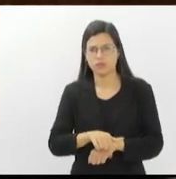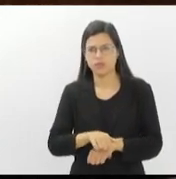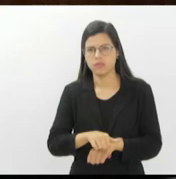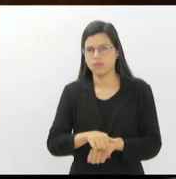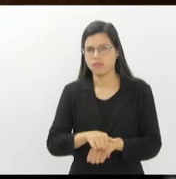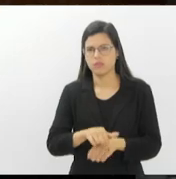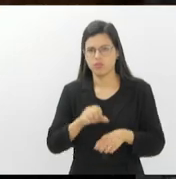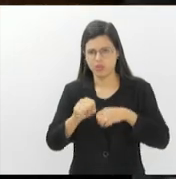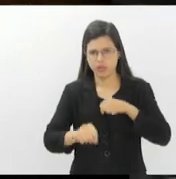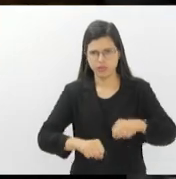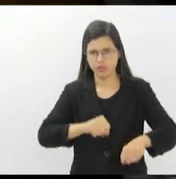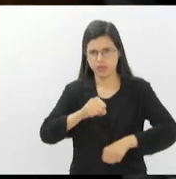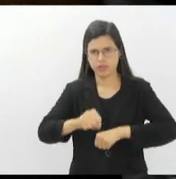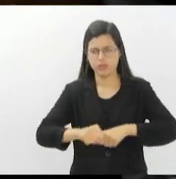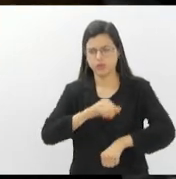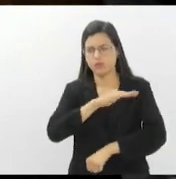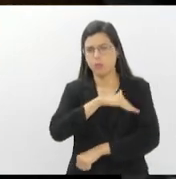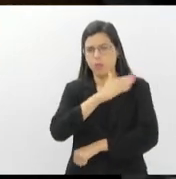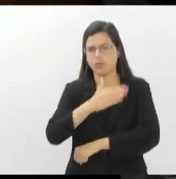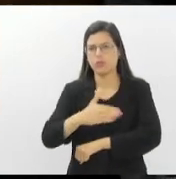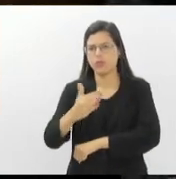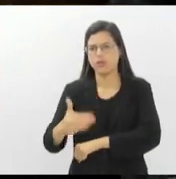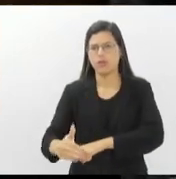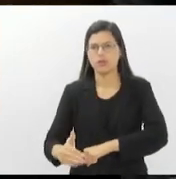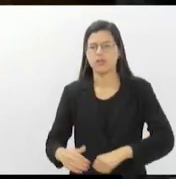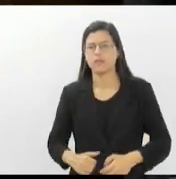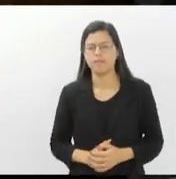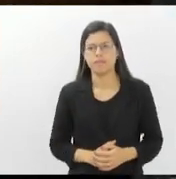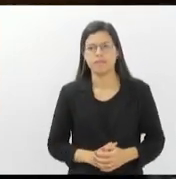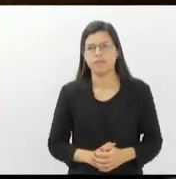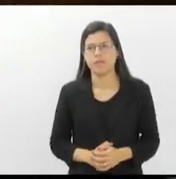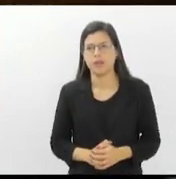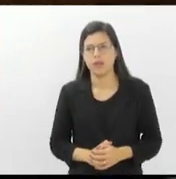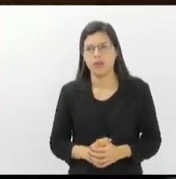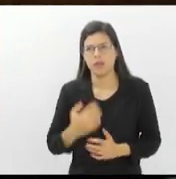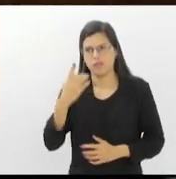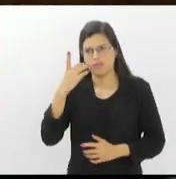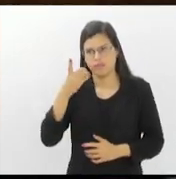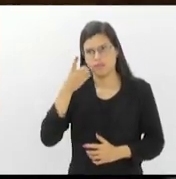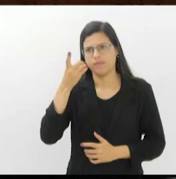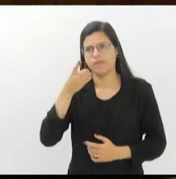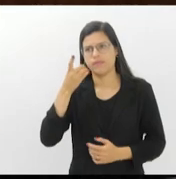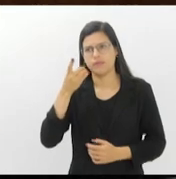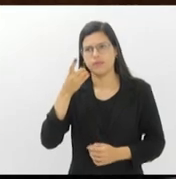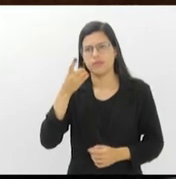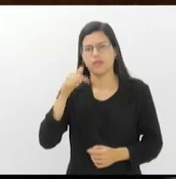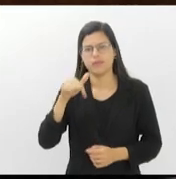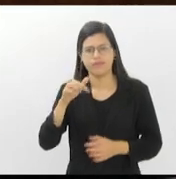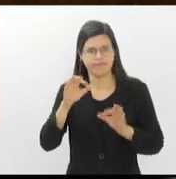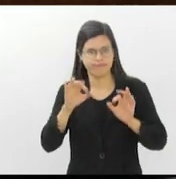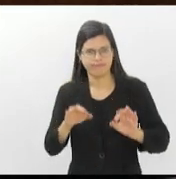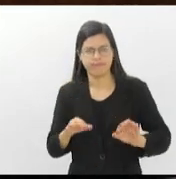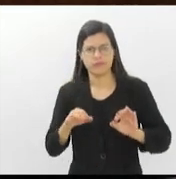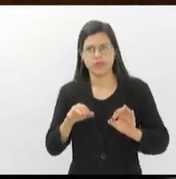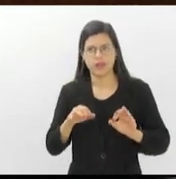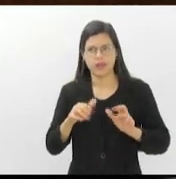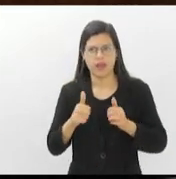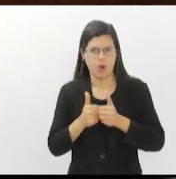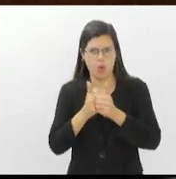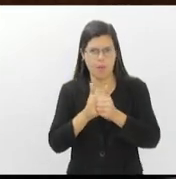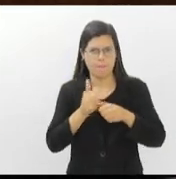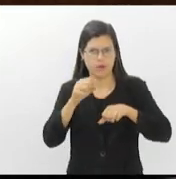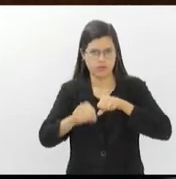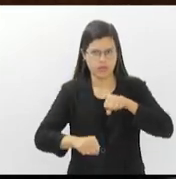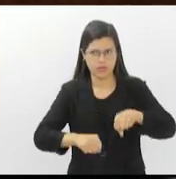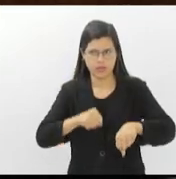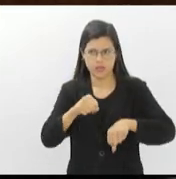razão, deputado Sérgio Fernandes, quem acompanha o ciclismo há de verificar